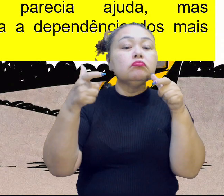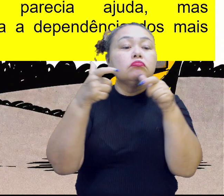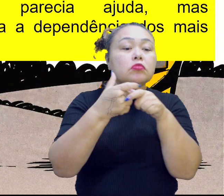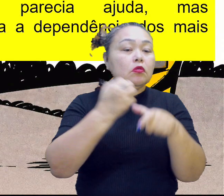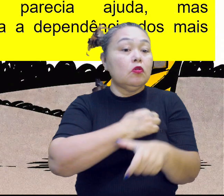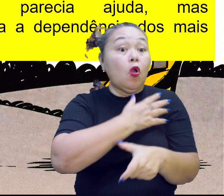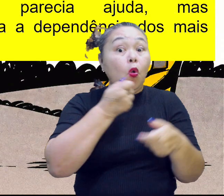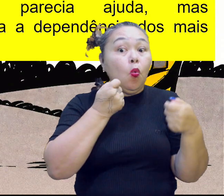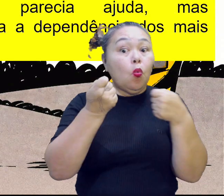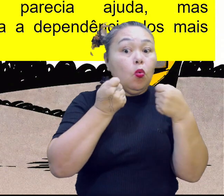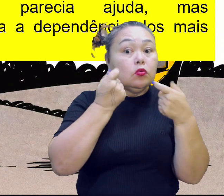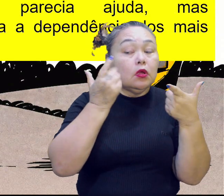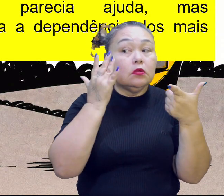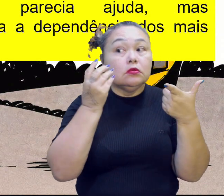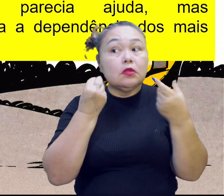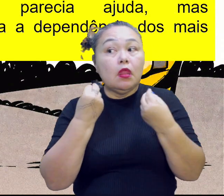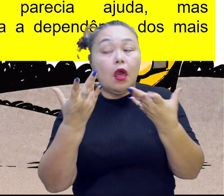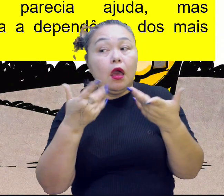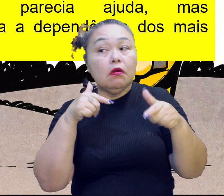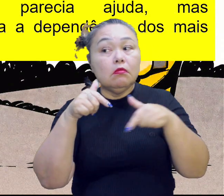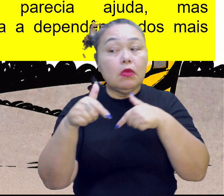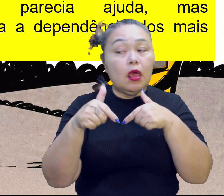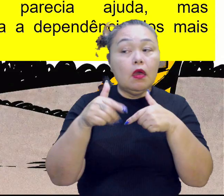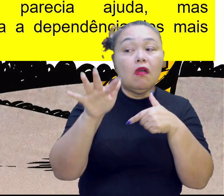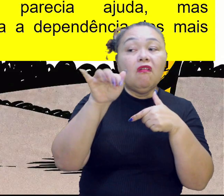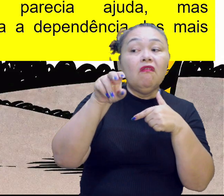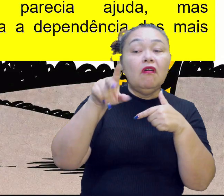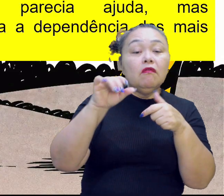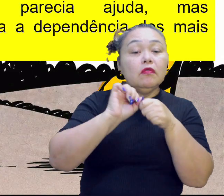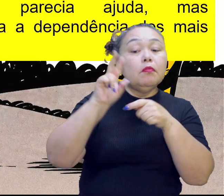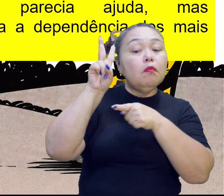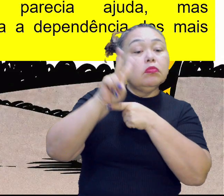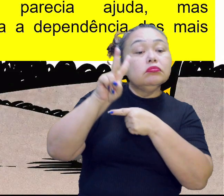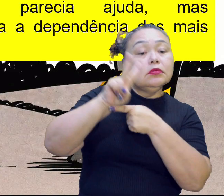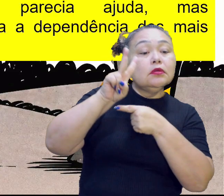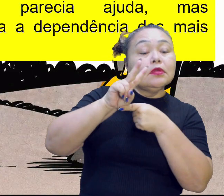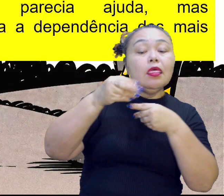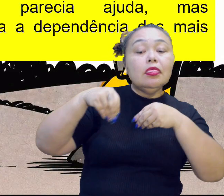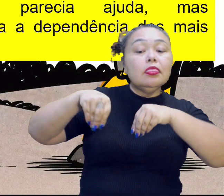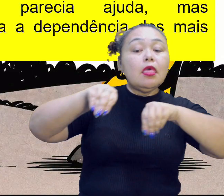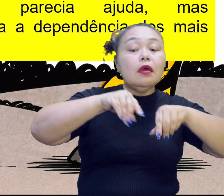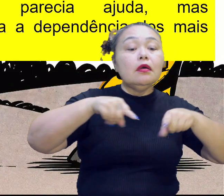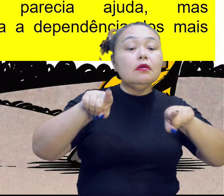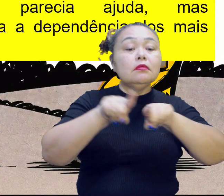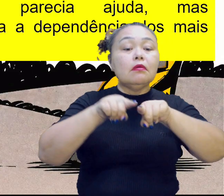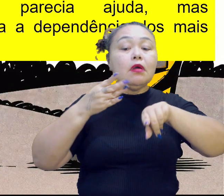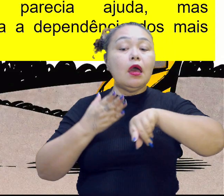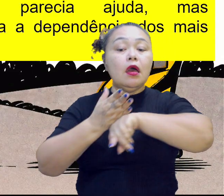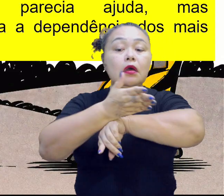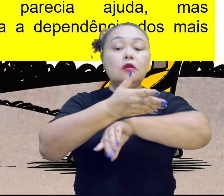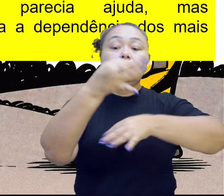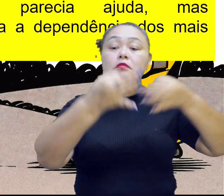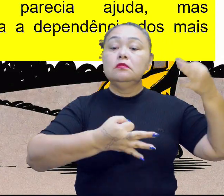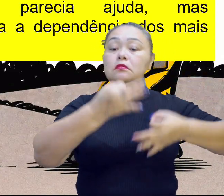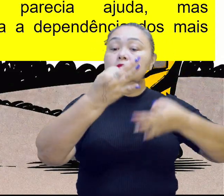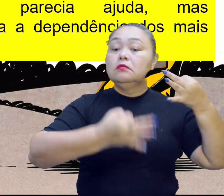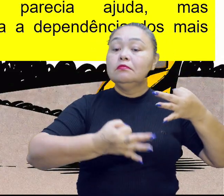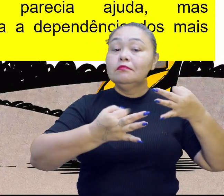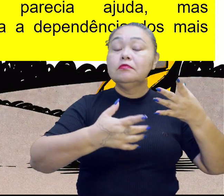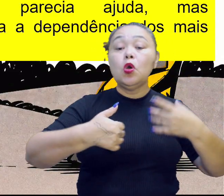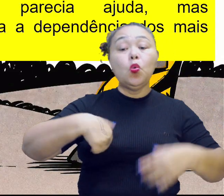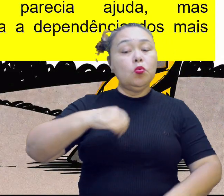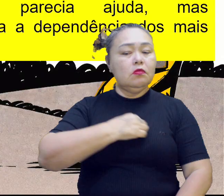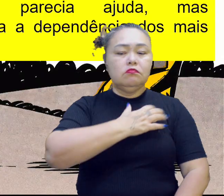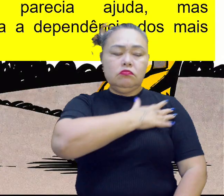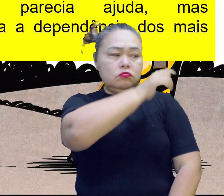coronel controlava empregos, favores, proteção, terras e até o acesso à justiça. Então